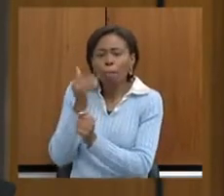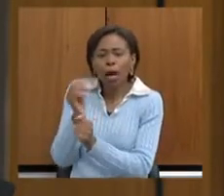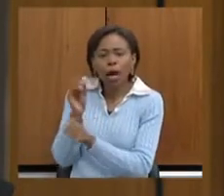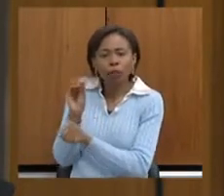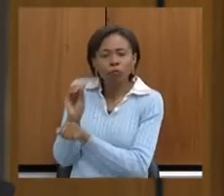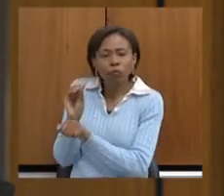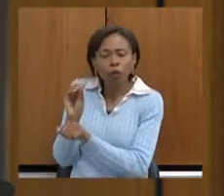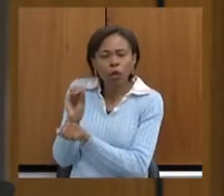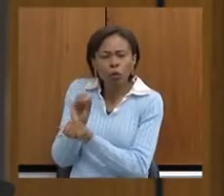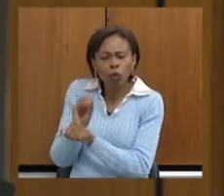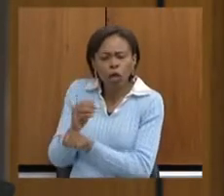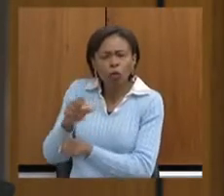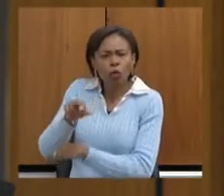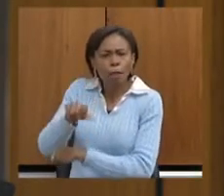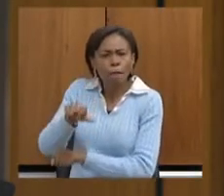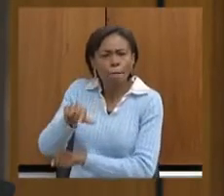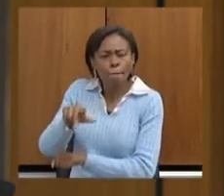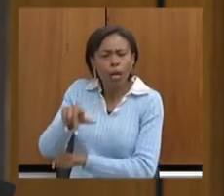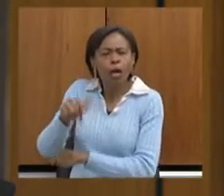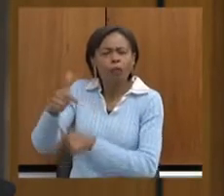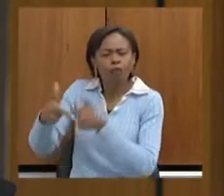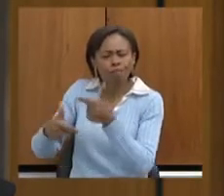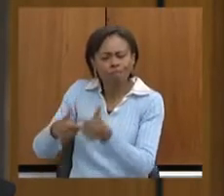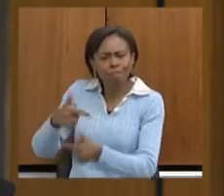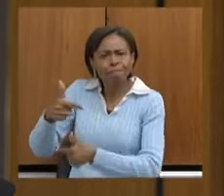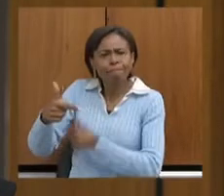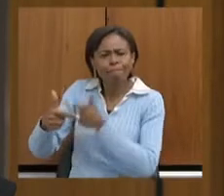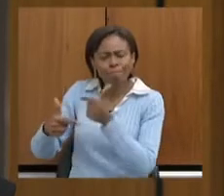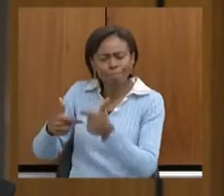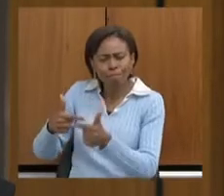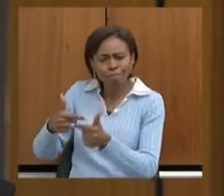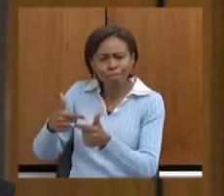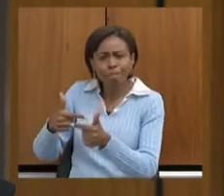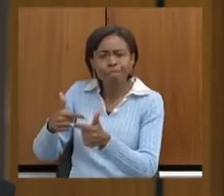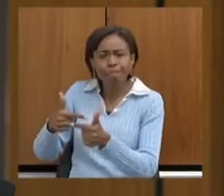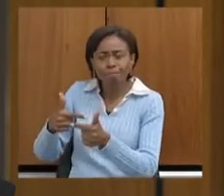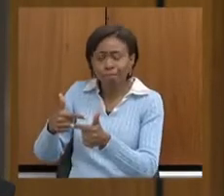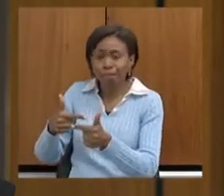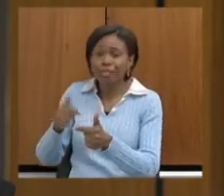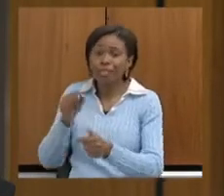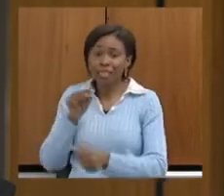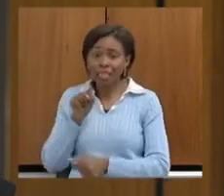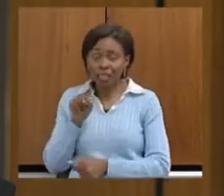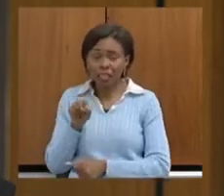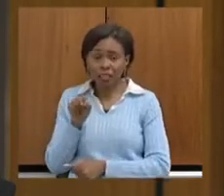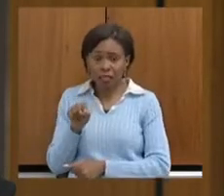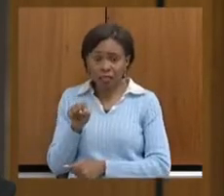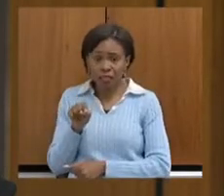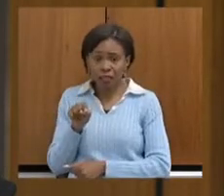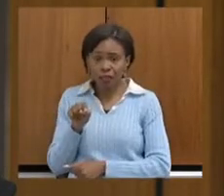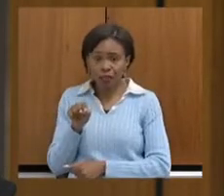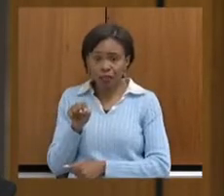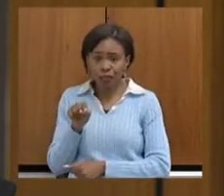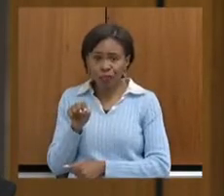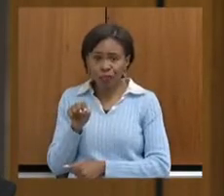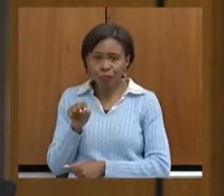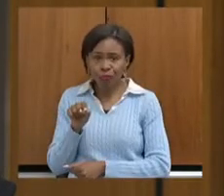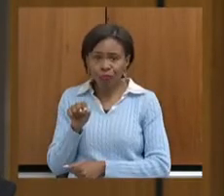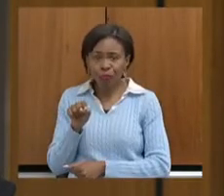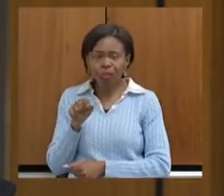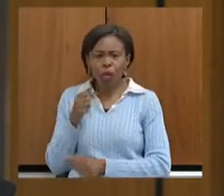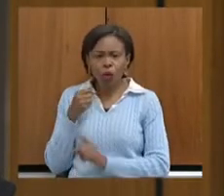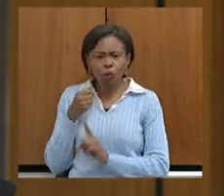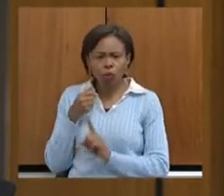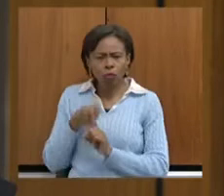outros irmãos Oi e aí meu querido irmão lá e eu enviei aí